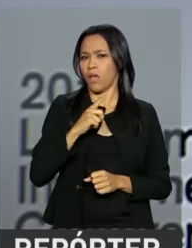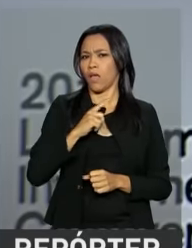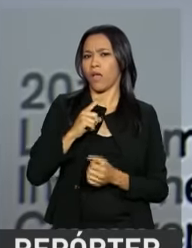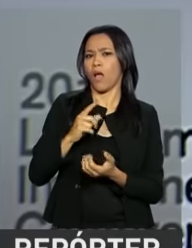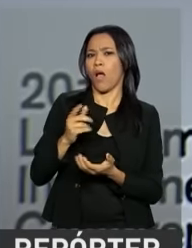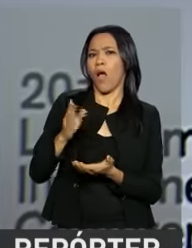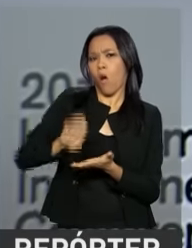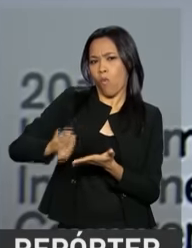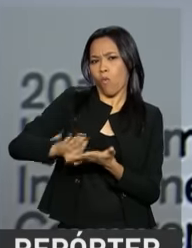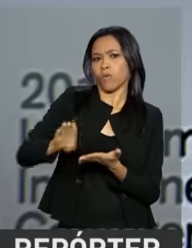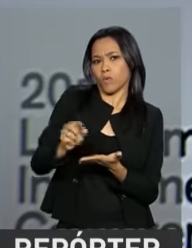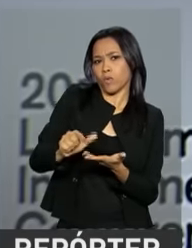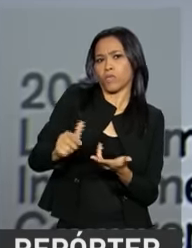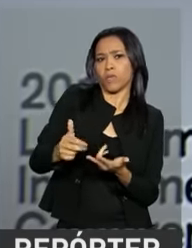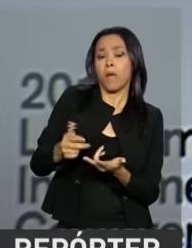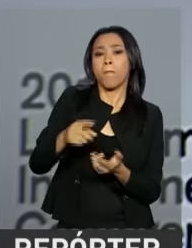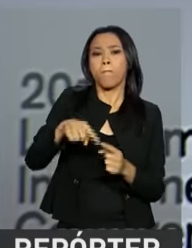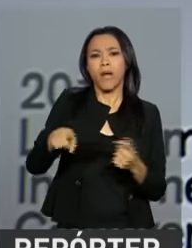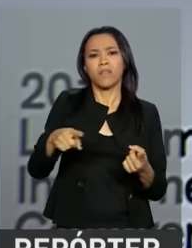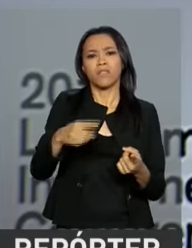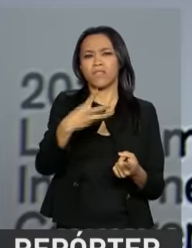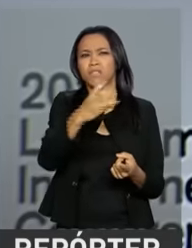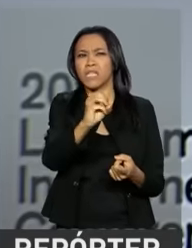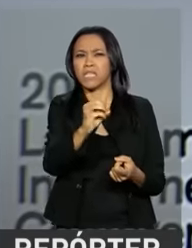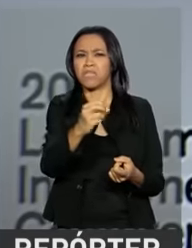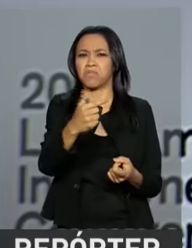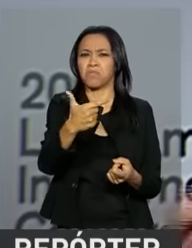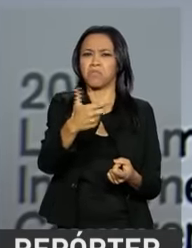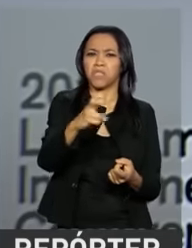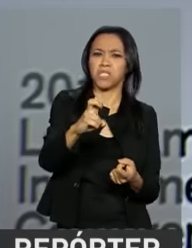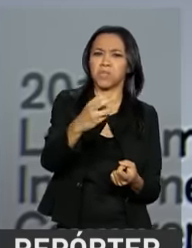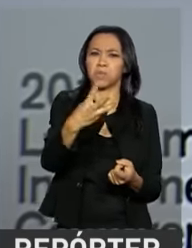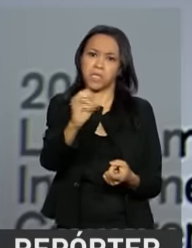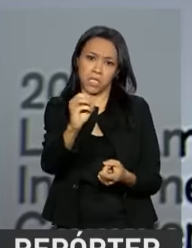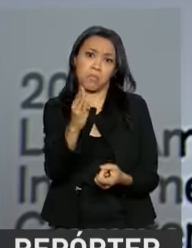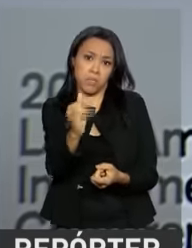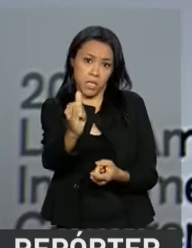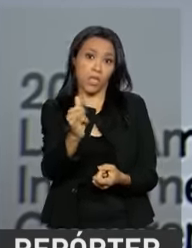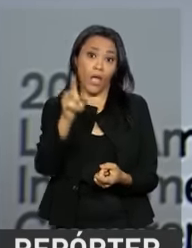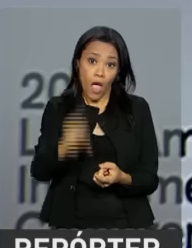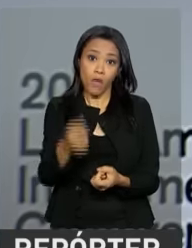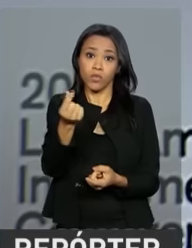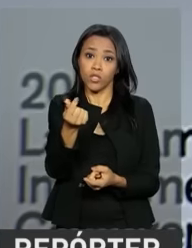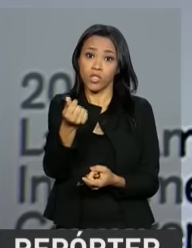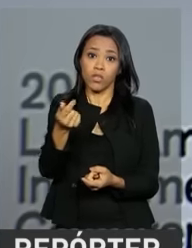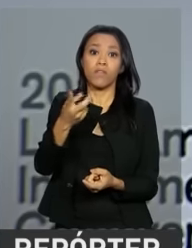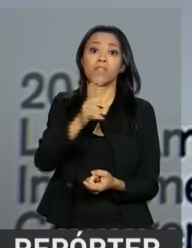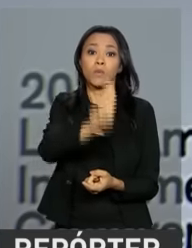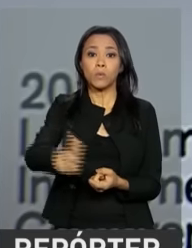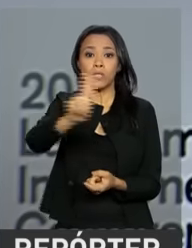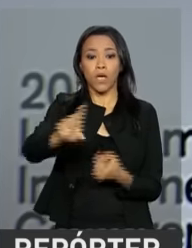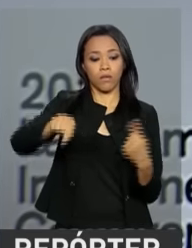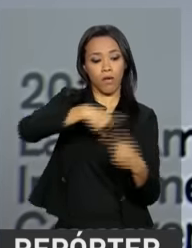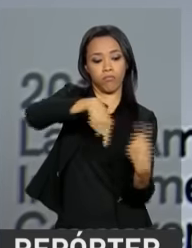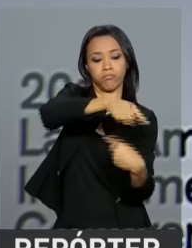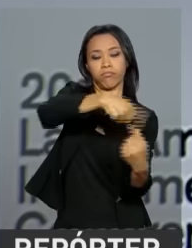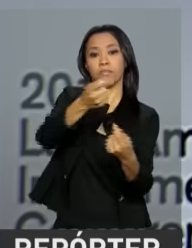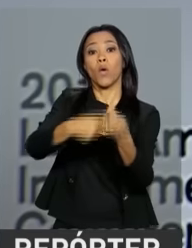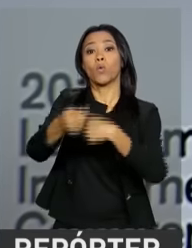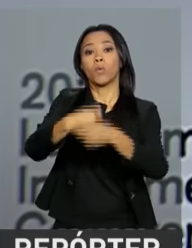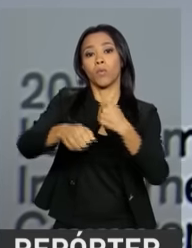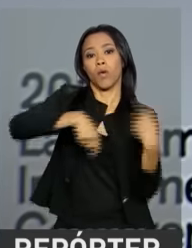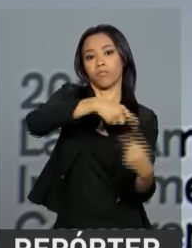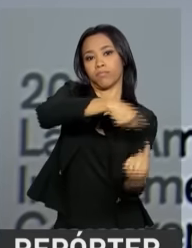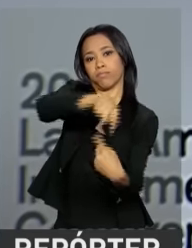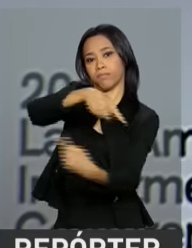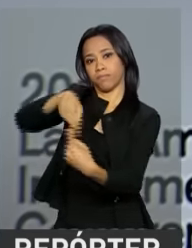lá se farão mas são 30 25 30 bilhões que vão entrar na economia e vão eh muitas vezes fazer